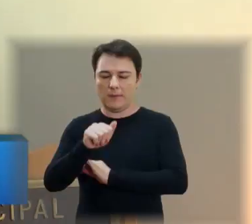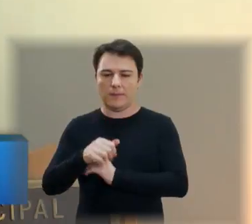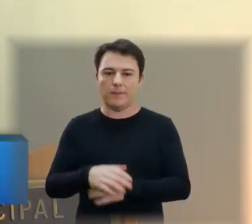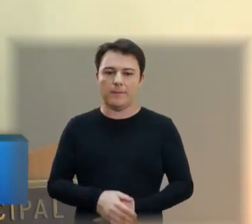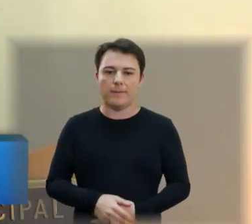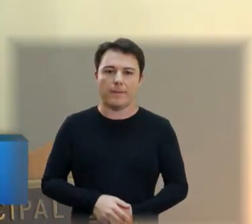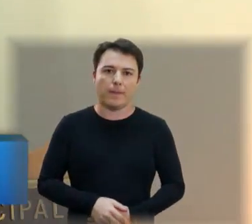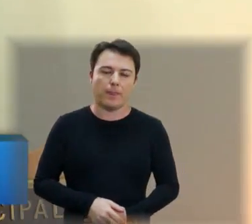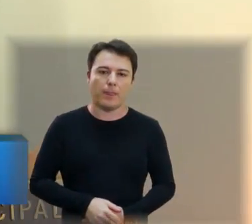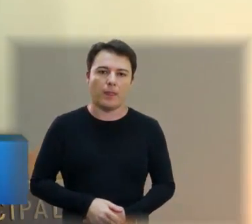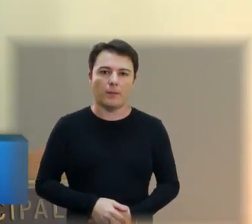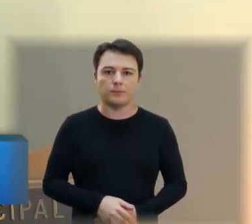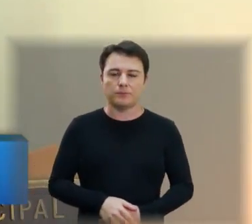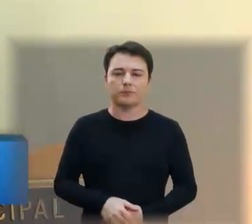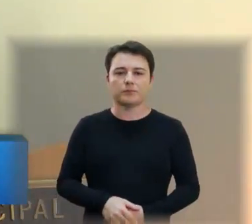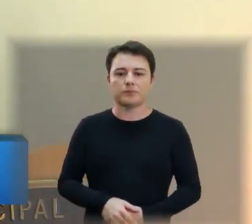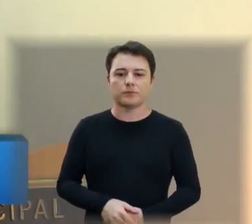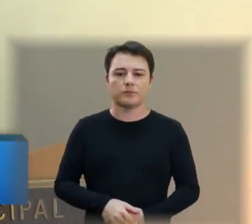Nicondinha,